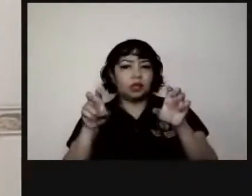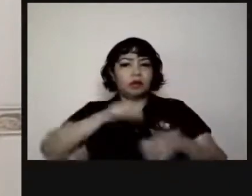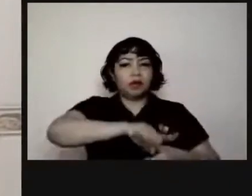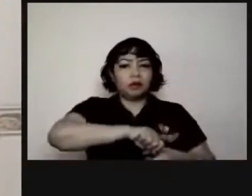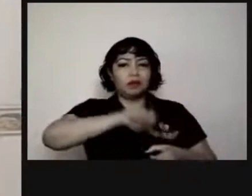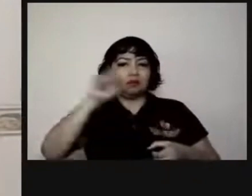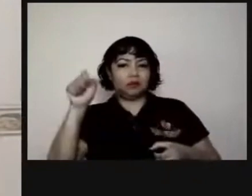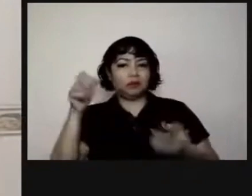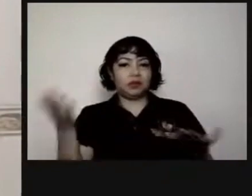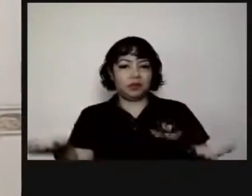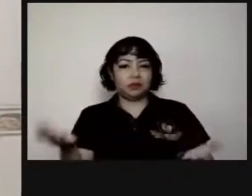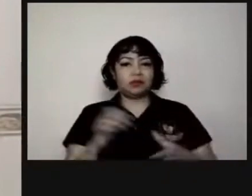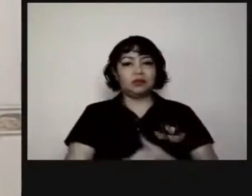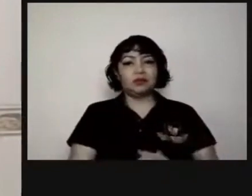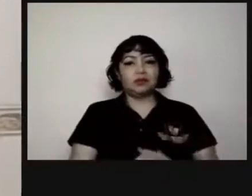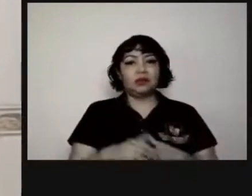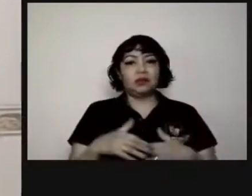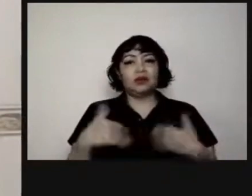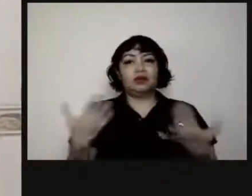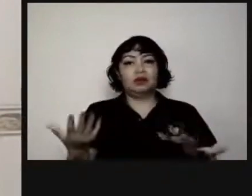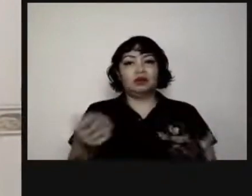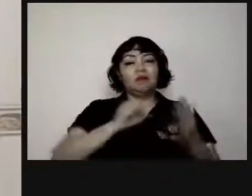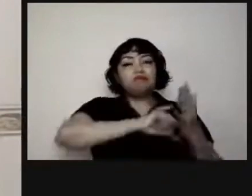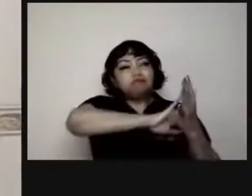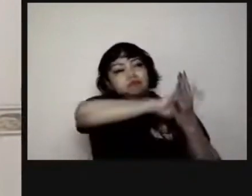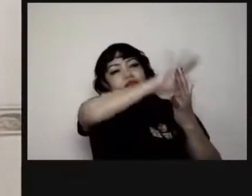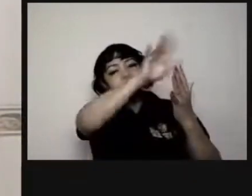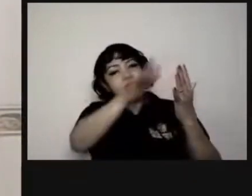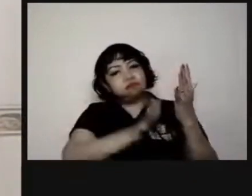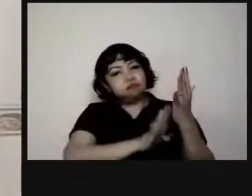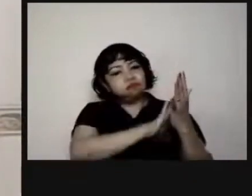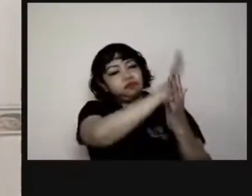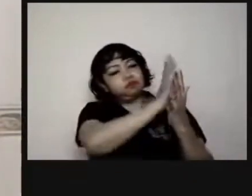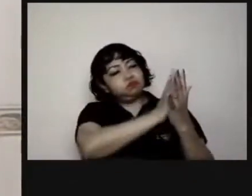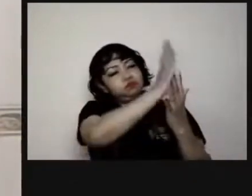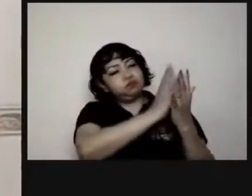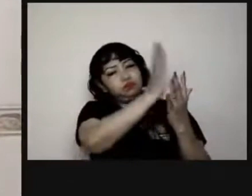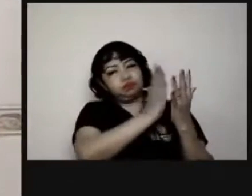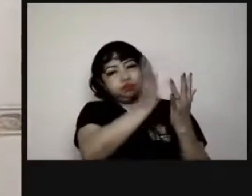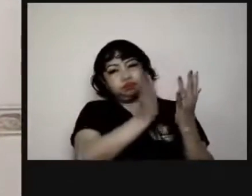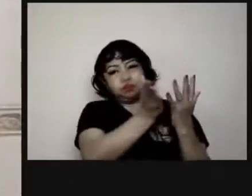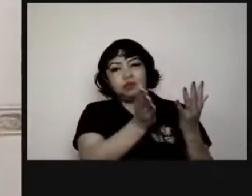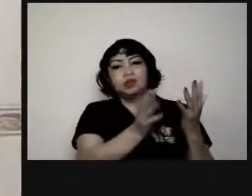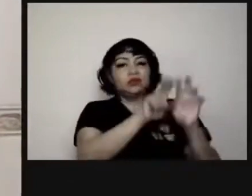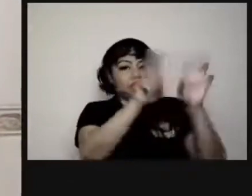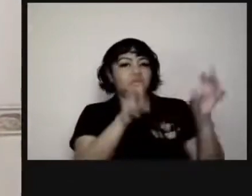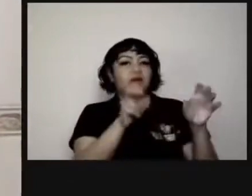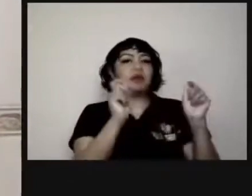independência, né? Ao leque, vamos dizer assim, de temas que poderíamos